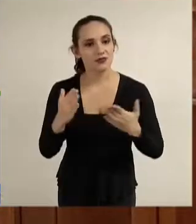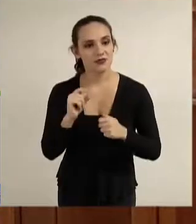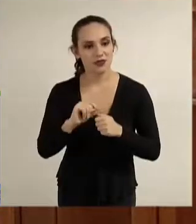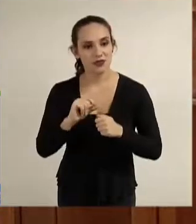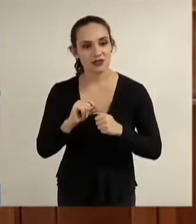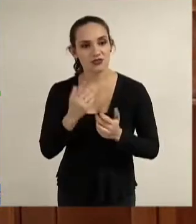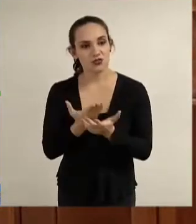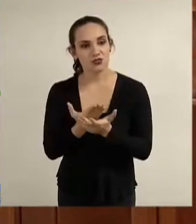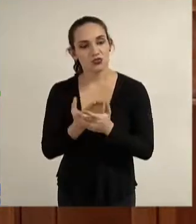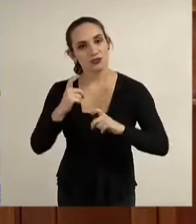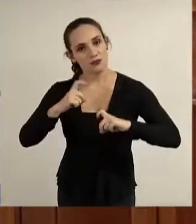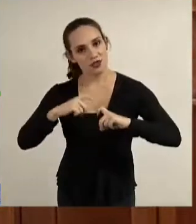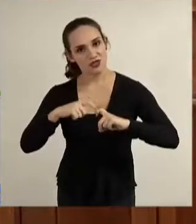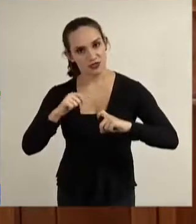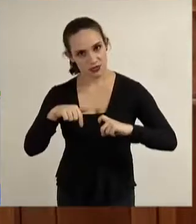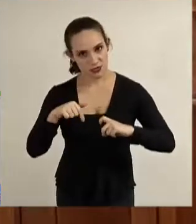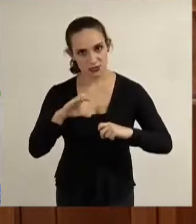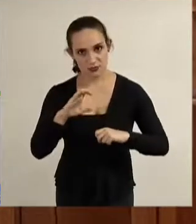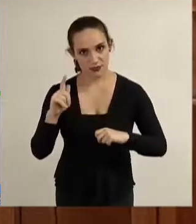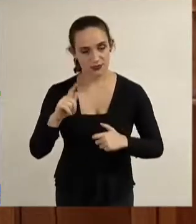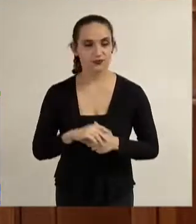medicina aqui em Campo Grande.